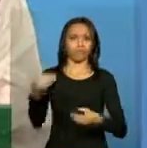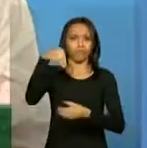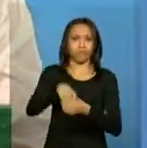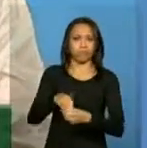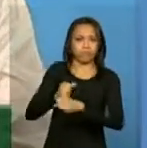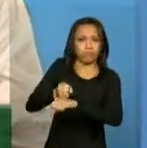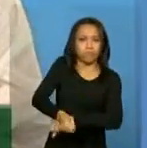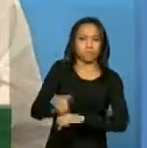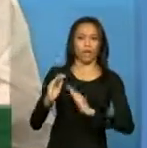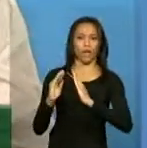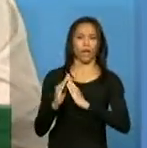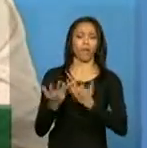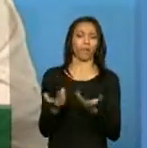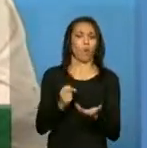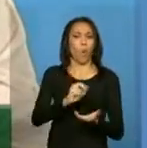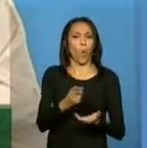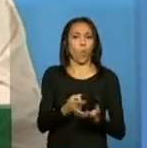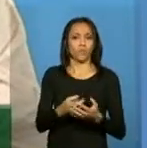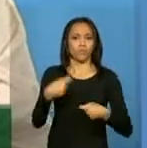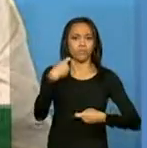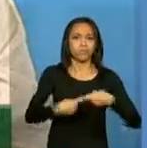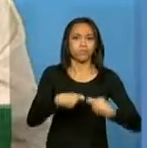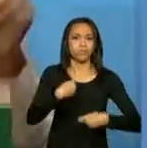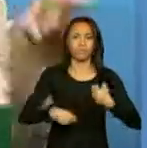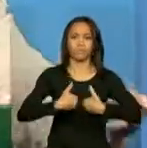ou sendo exploradas sexualmente.